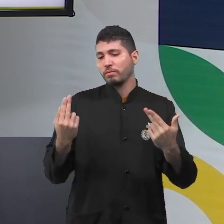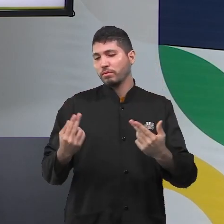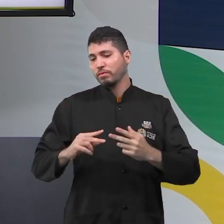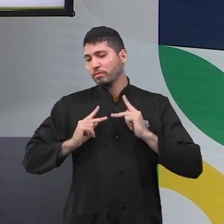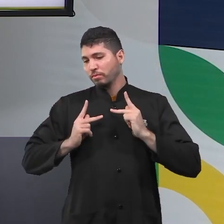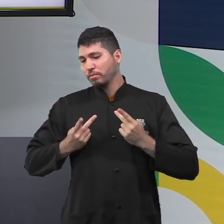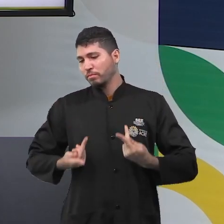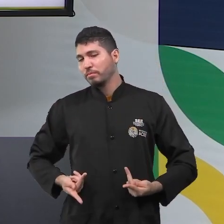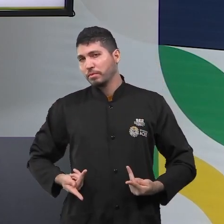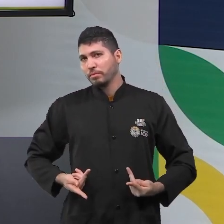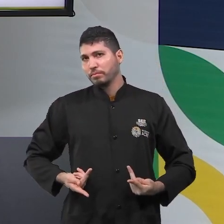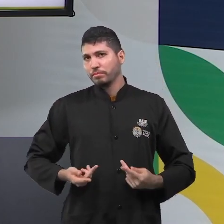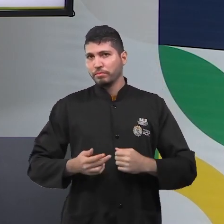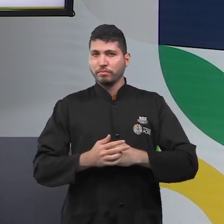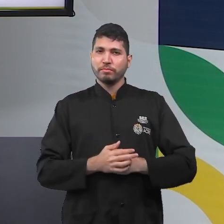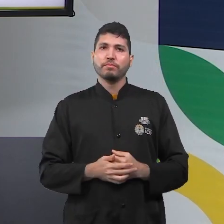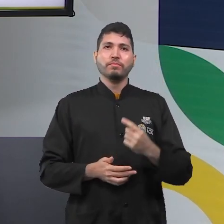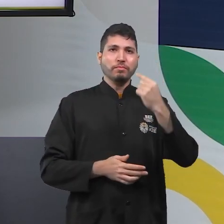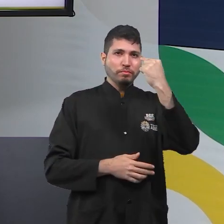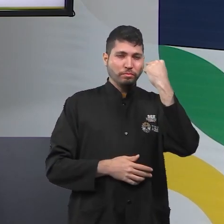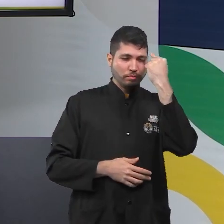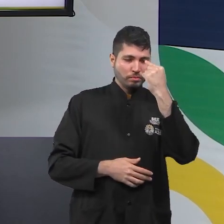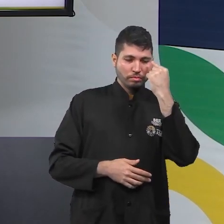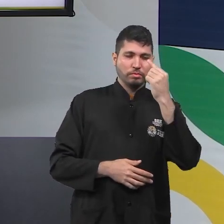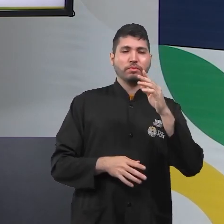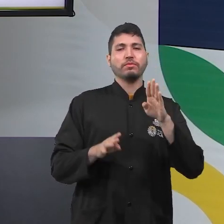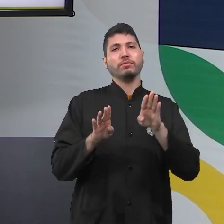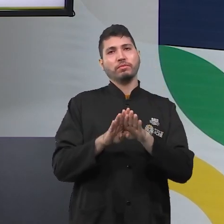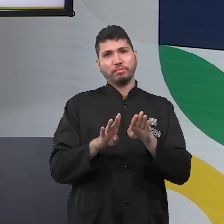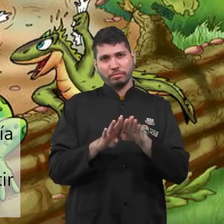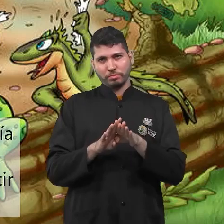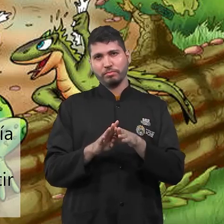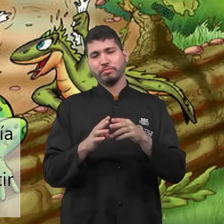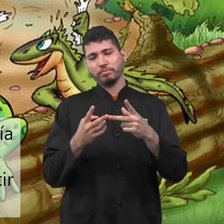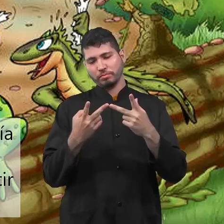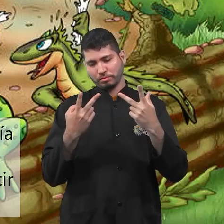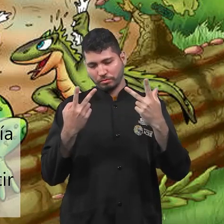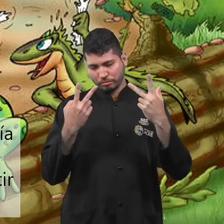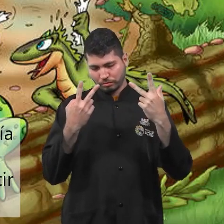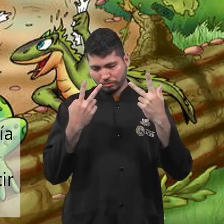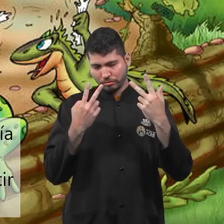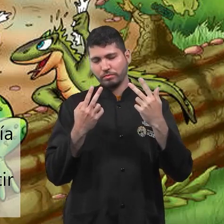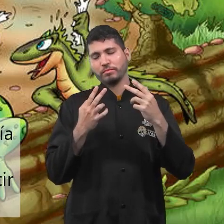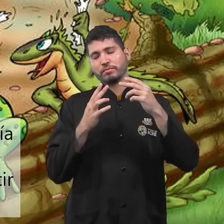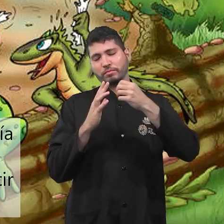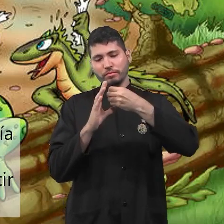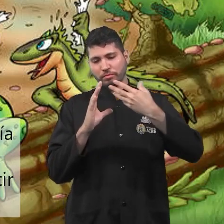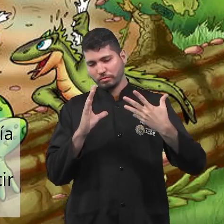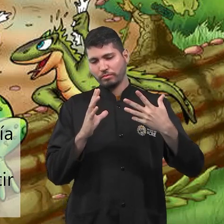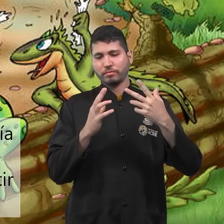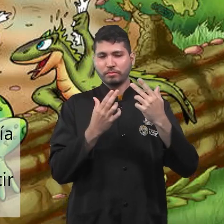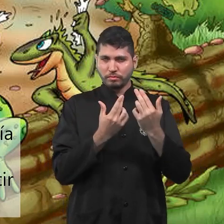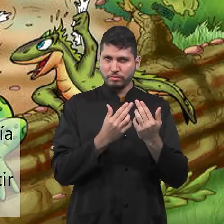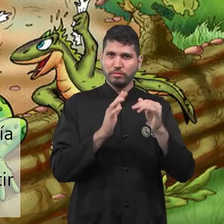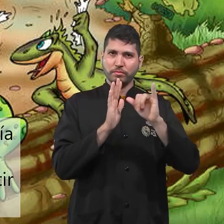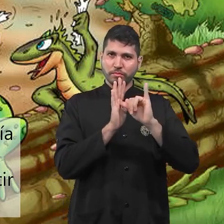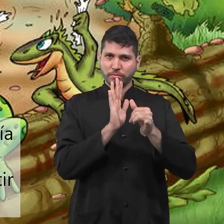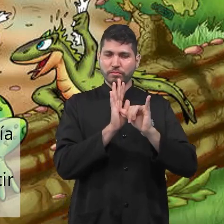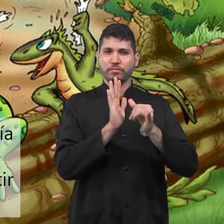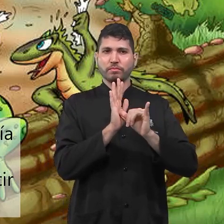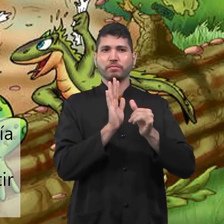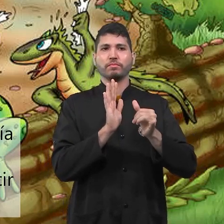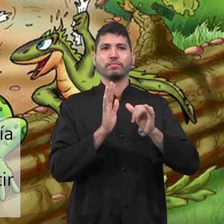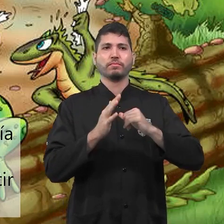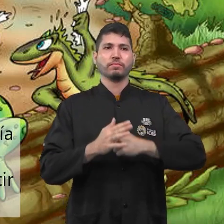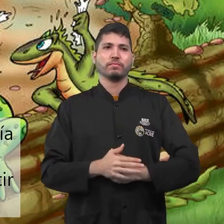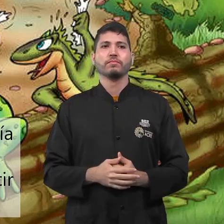fossem. Na língua espanhola não é diferente, então nós temos a fábula. Agora vamos aqui para um exemplo de uma delas, uma bastante conhecida